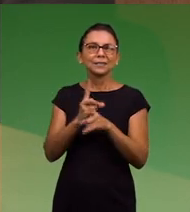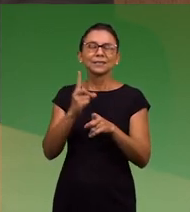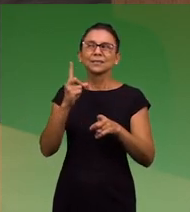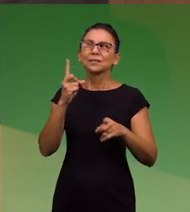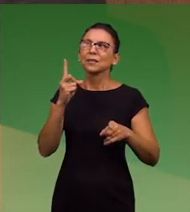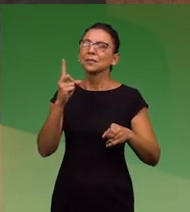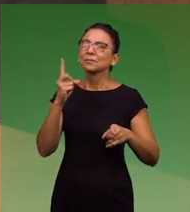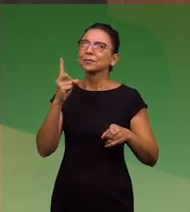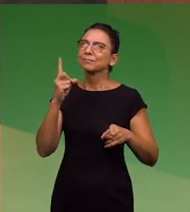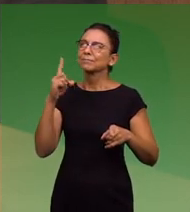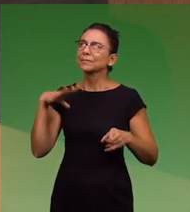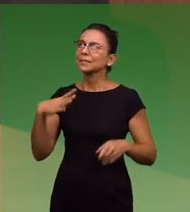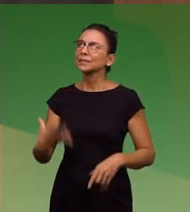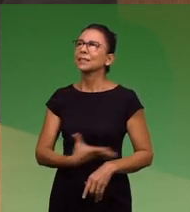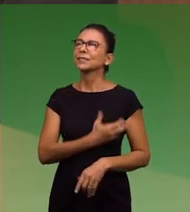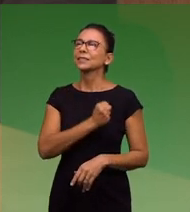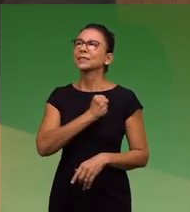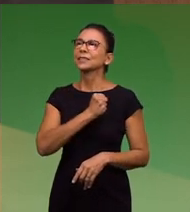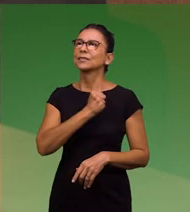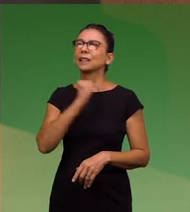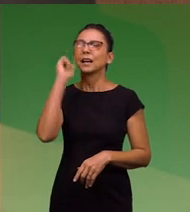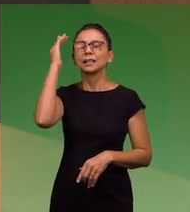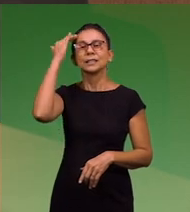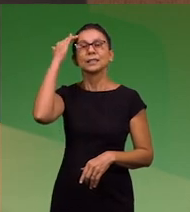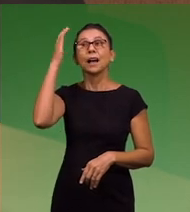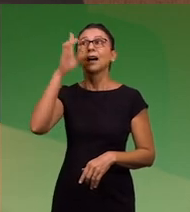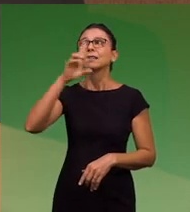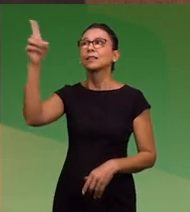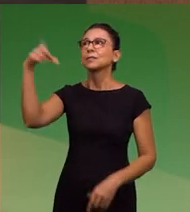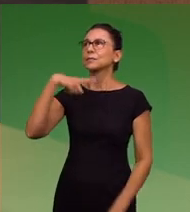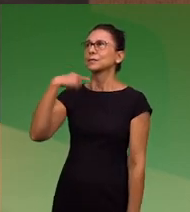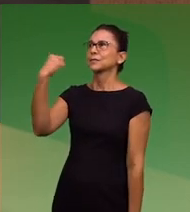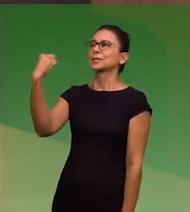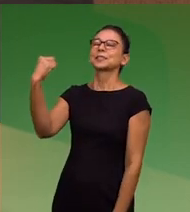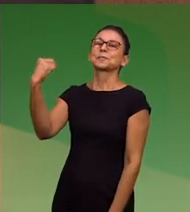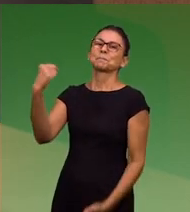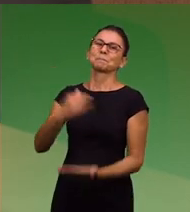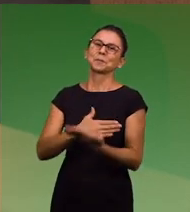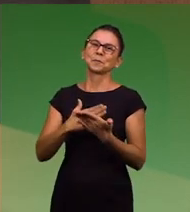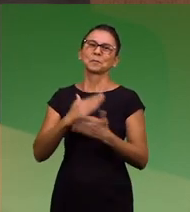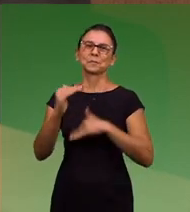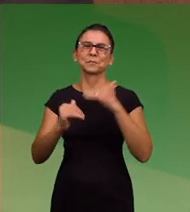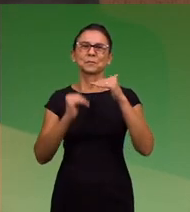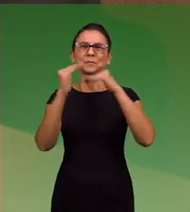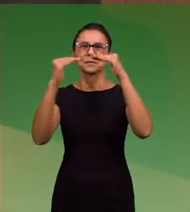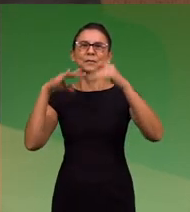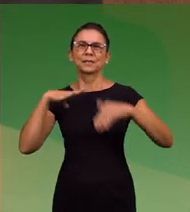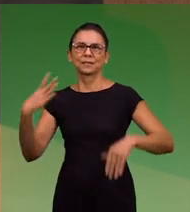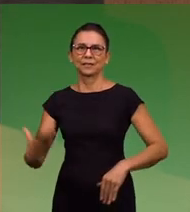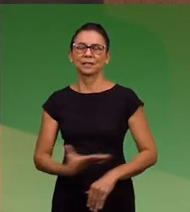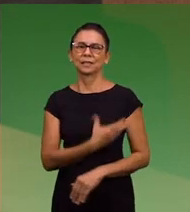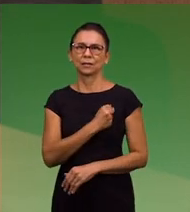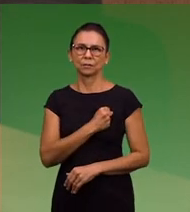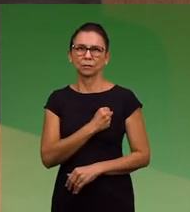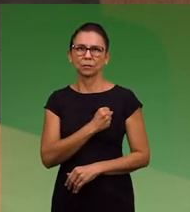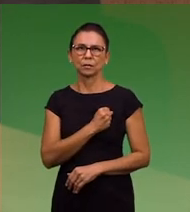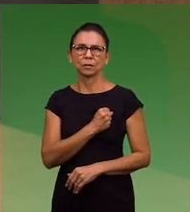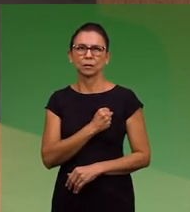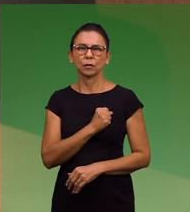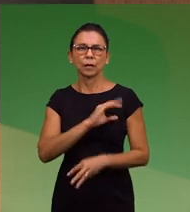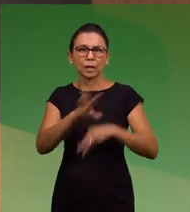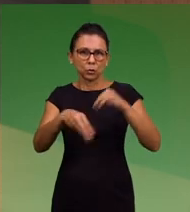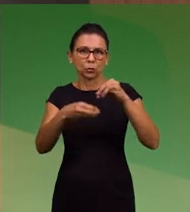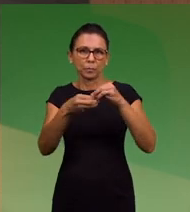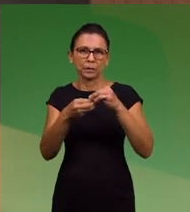que Deus o elegeu. Aí que começa todo o processo de salvação. Então, quando nós estamos falando aí desse ato, nós estamos falando disso,